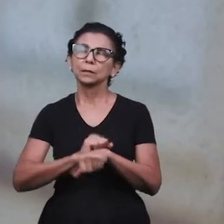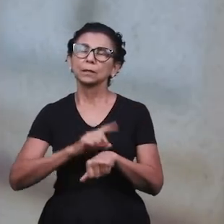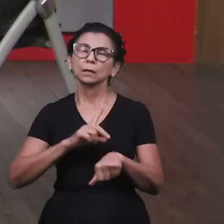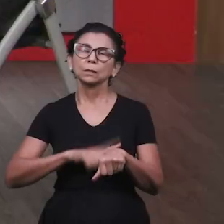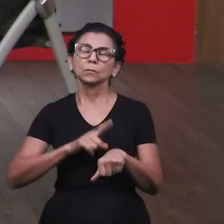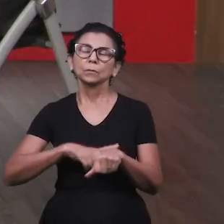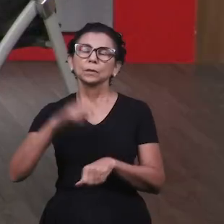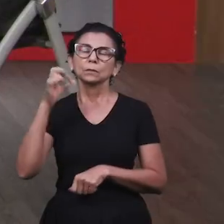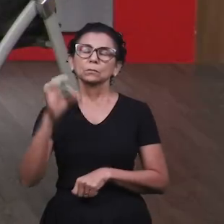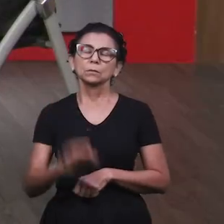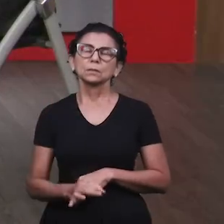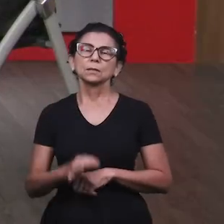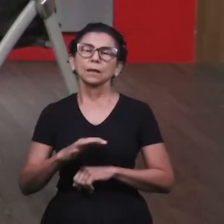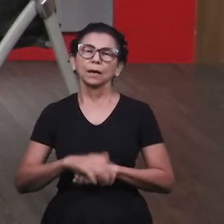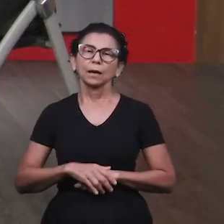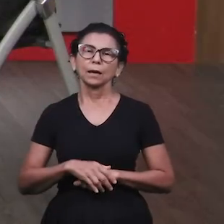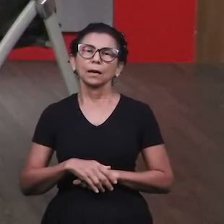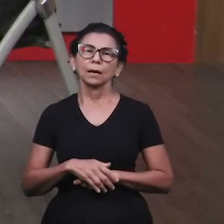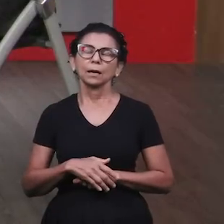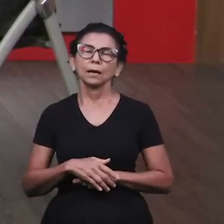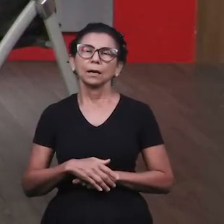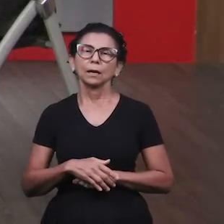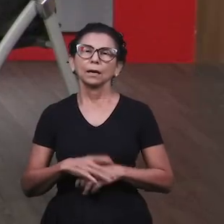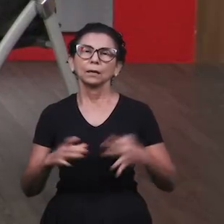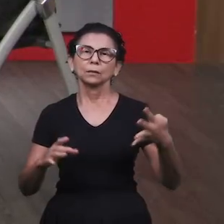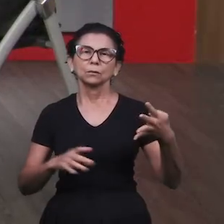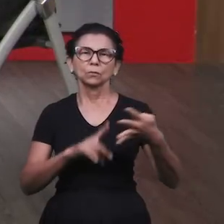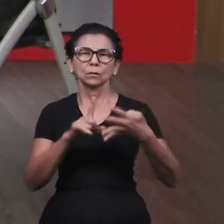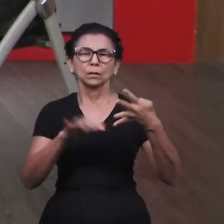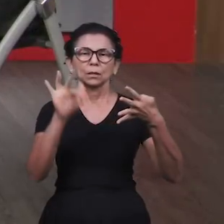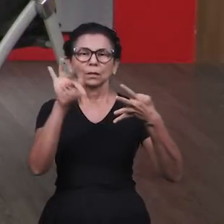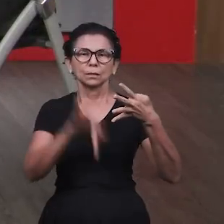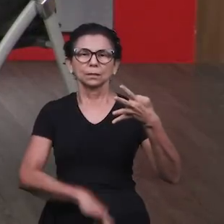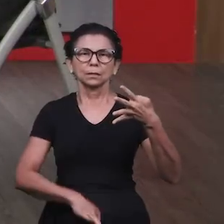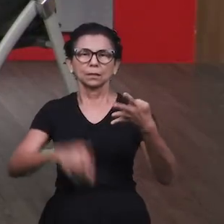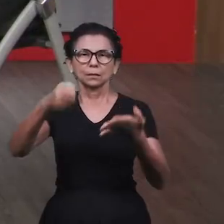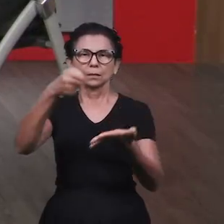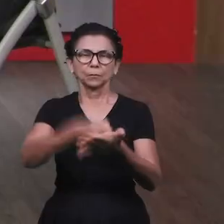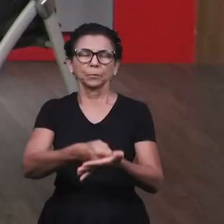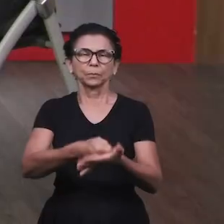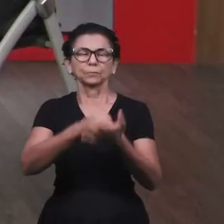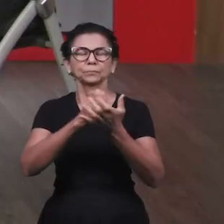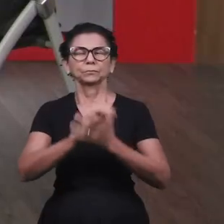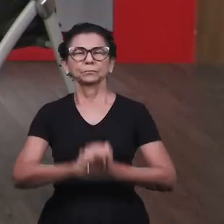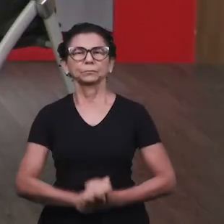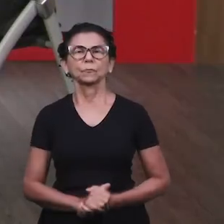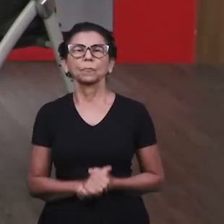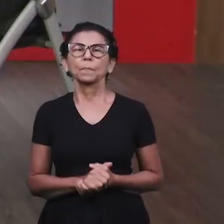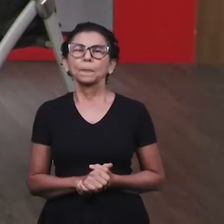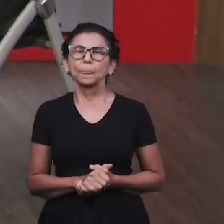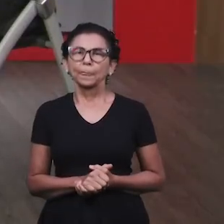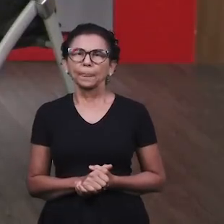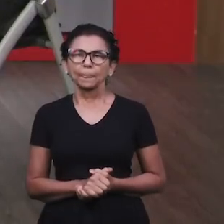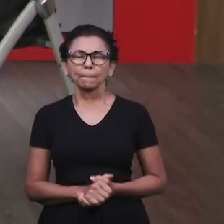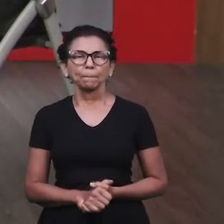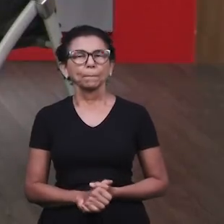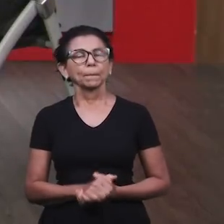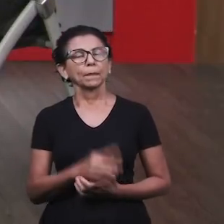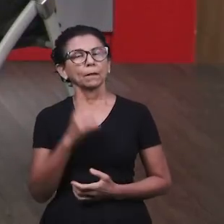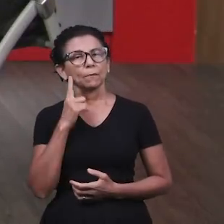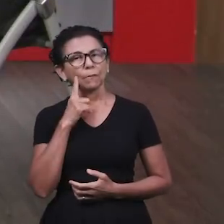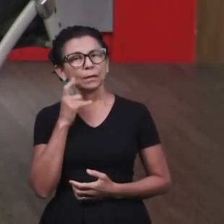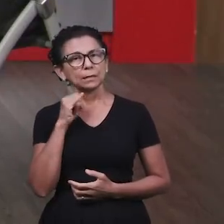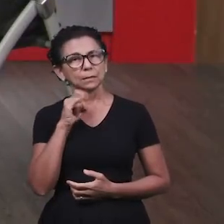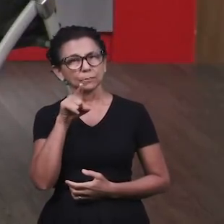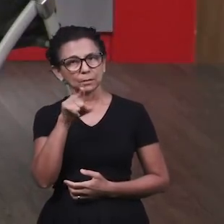certo a sentença ela vai ser proferida, instruir um processo da forma correta, demandar só naquilo que é